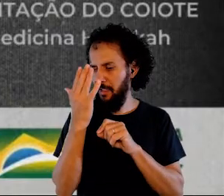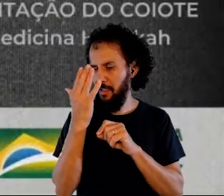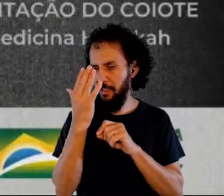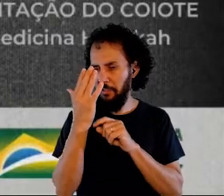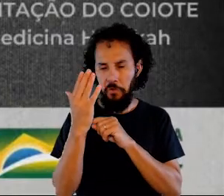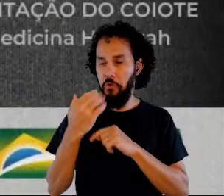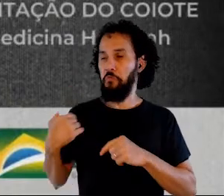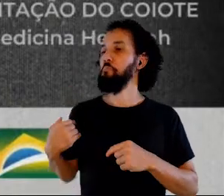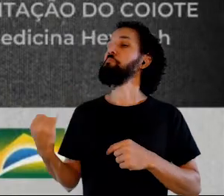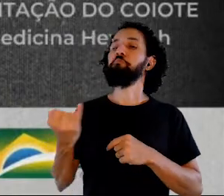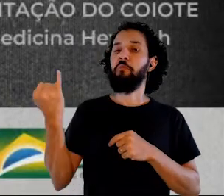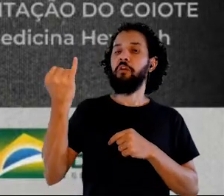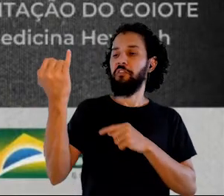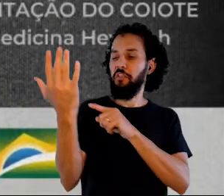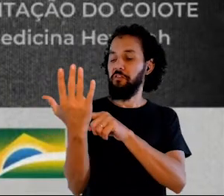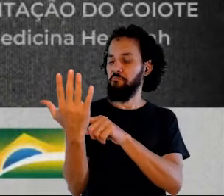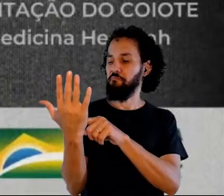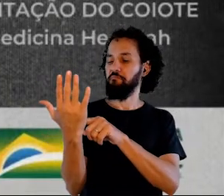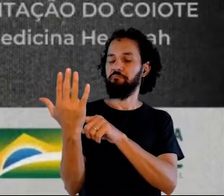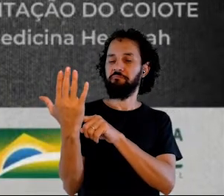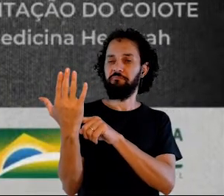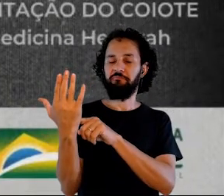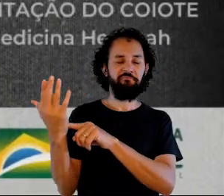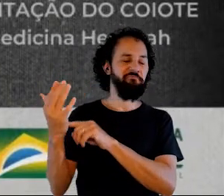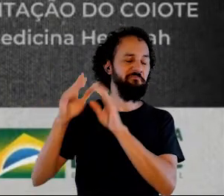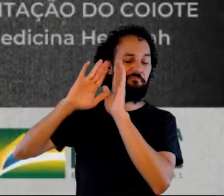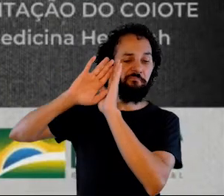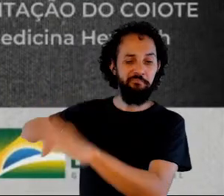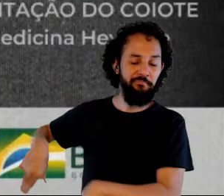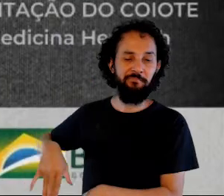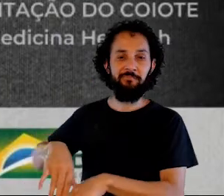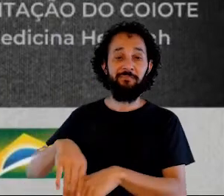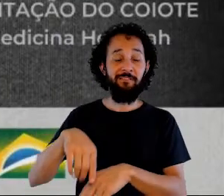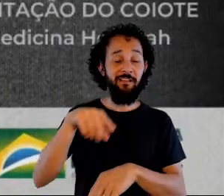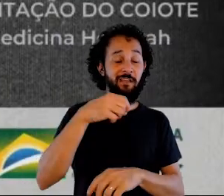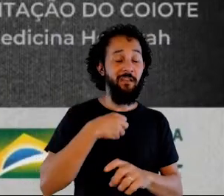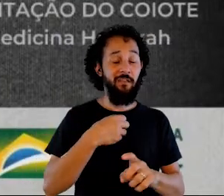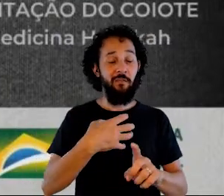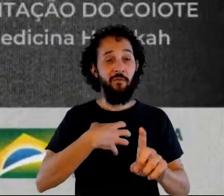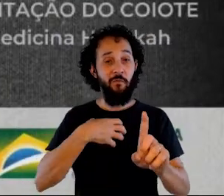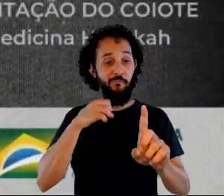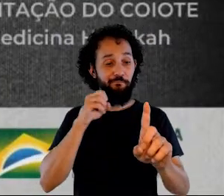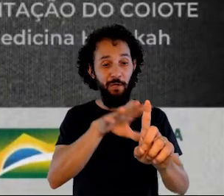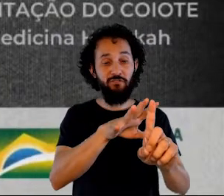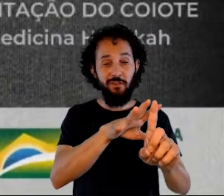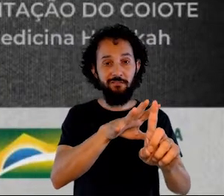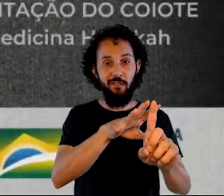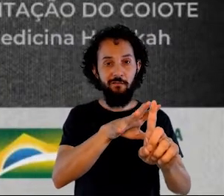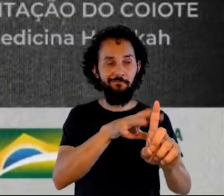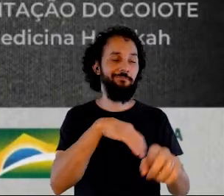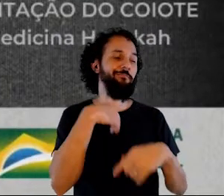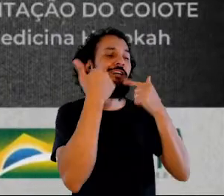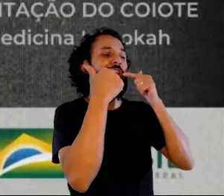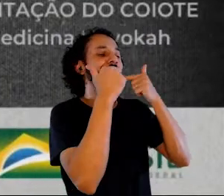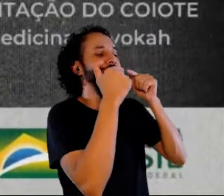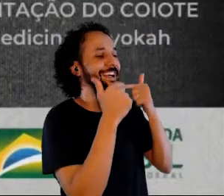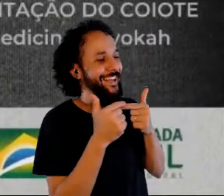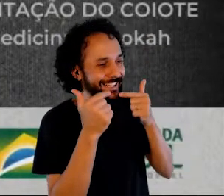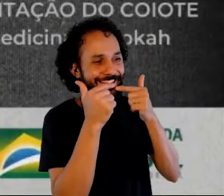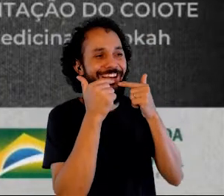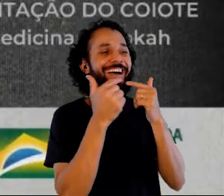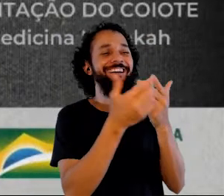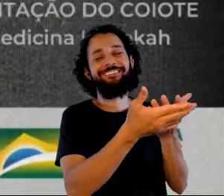e rir das projeções que os outros colocaram em seu caminho.